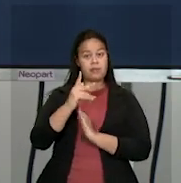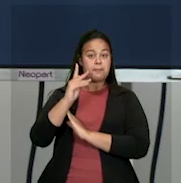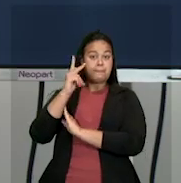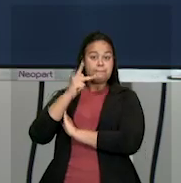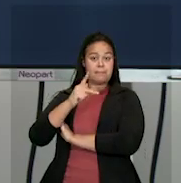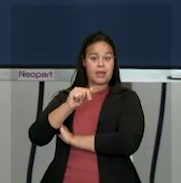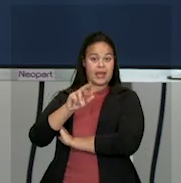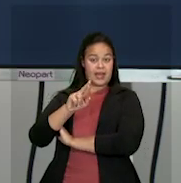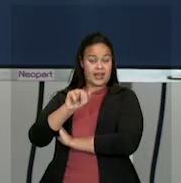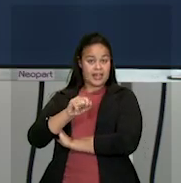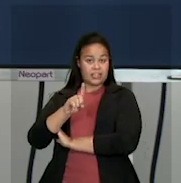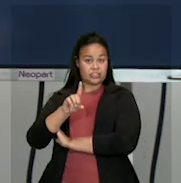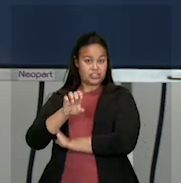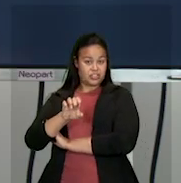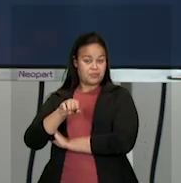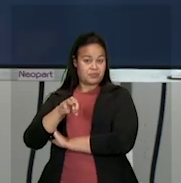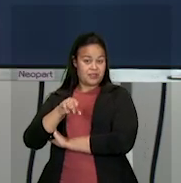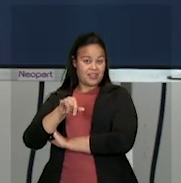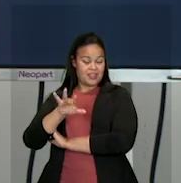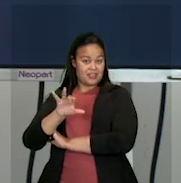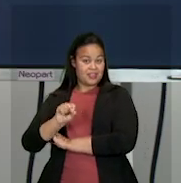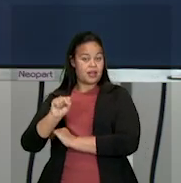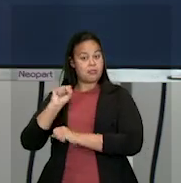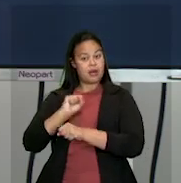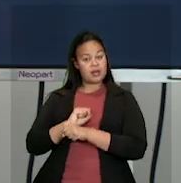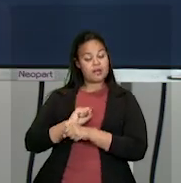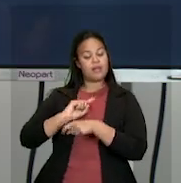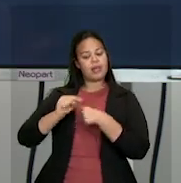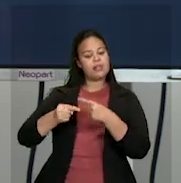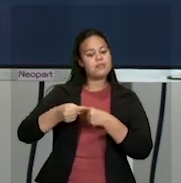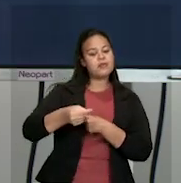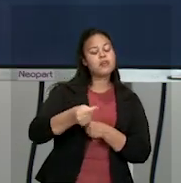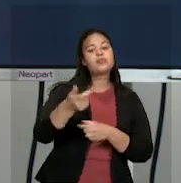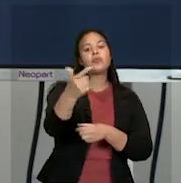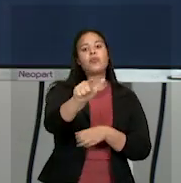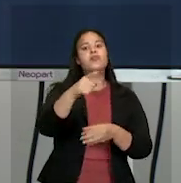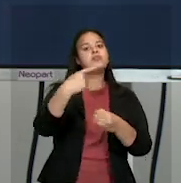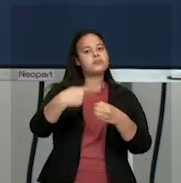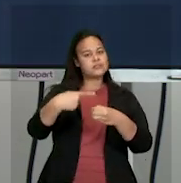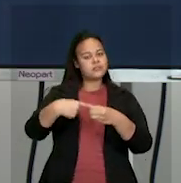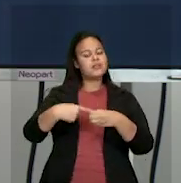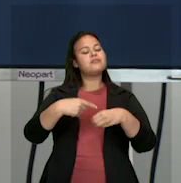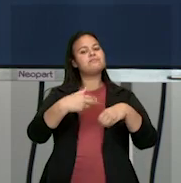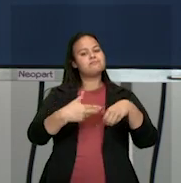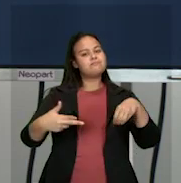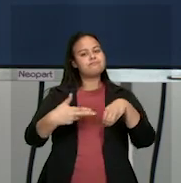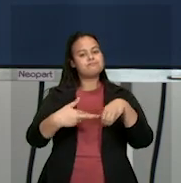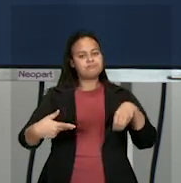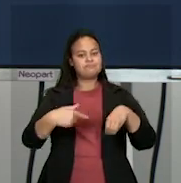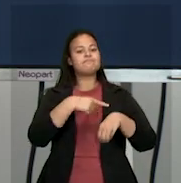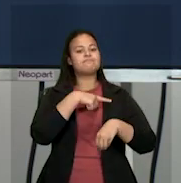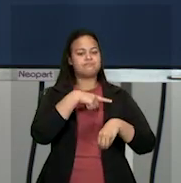uma parada para pessoas que se dirigiam para a cidade de Pitangui, onde havia atividade mineradora.